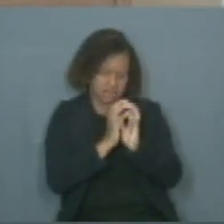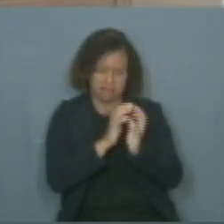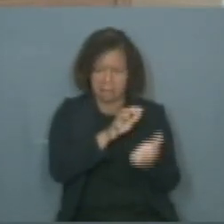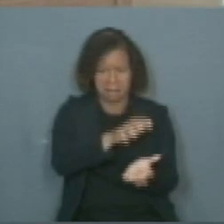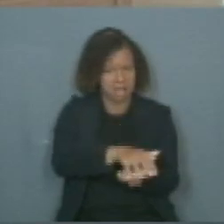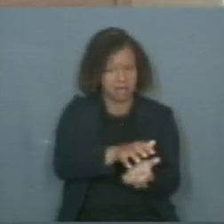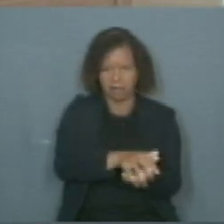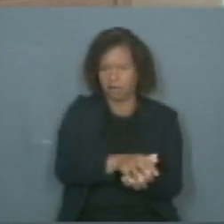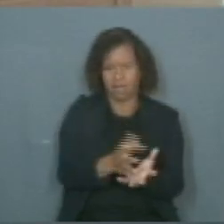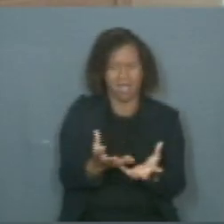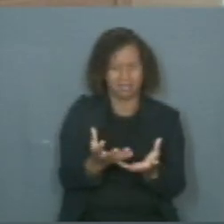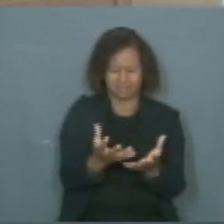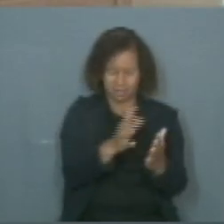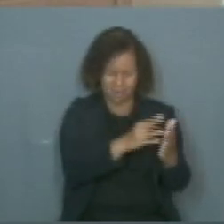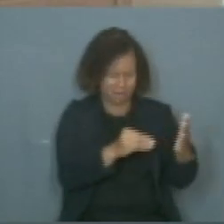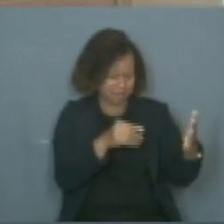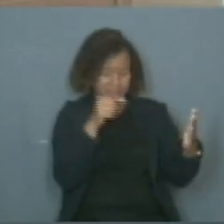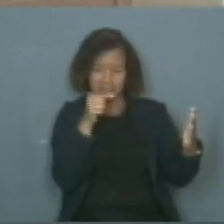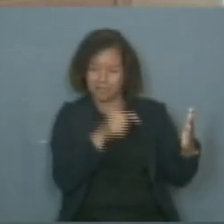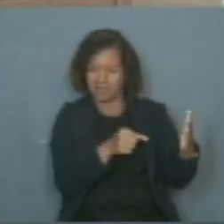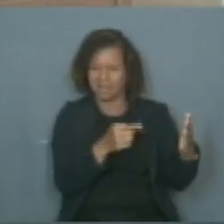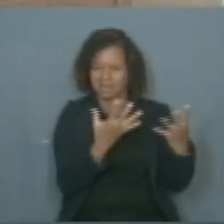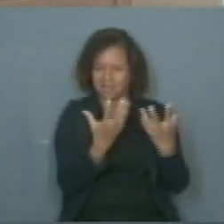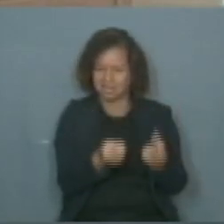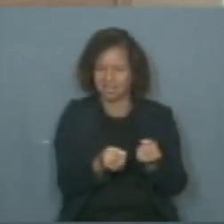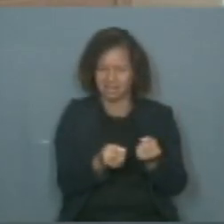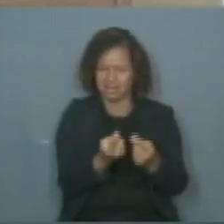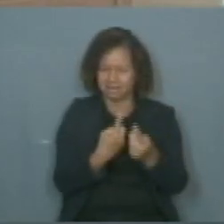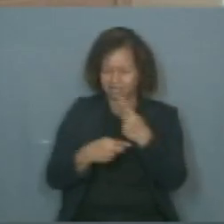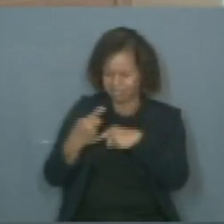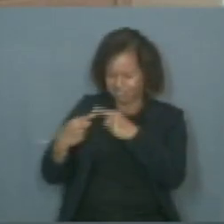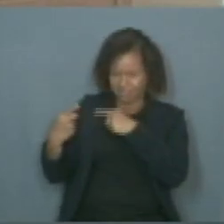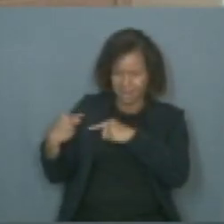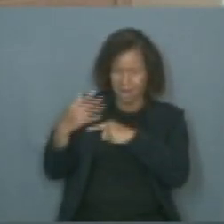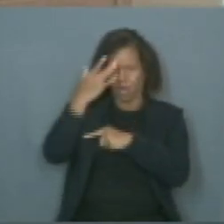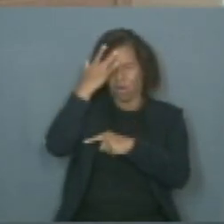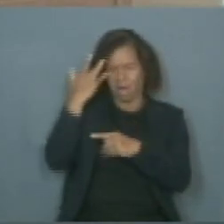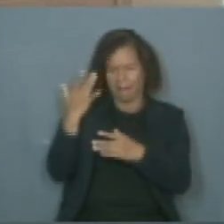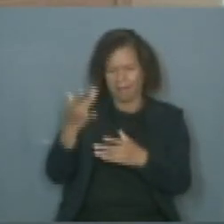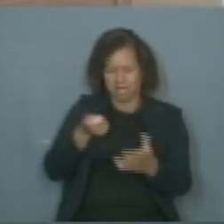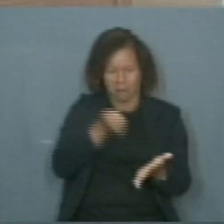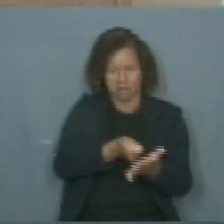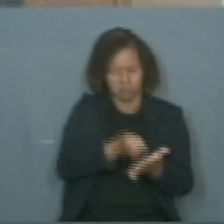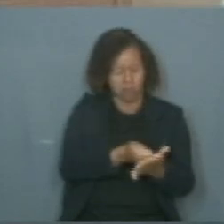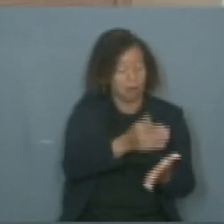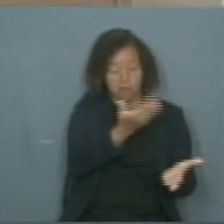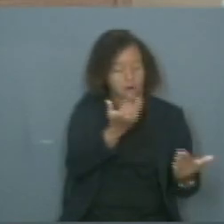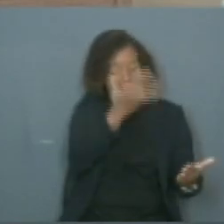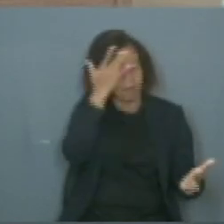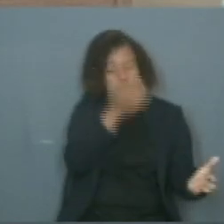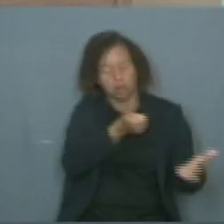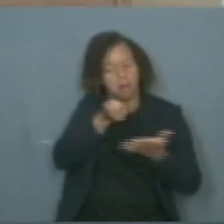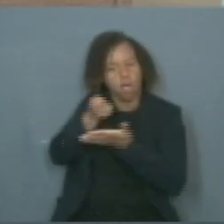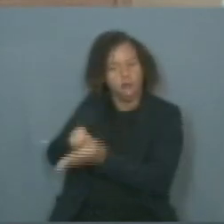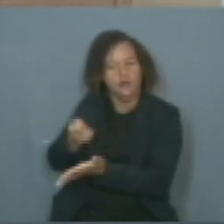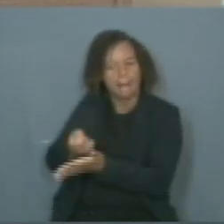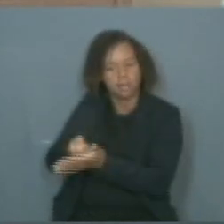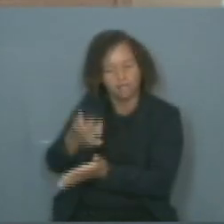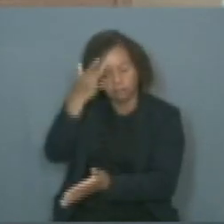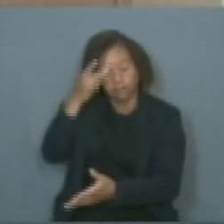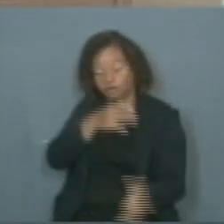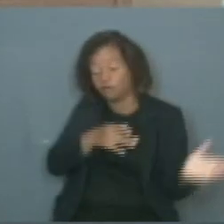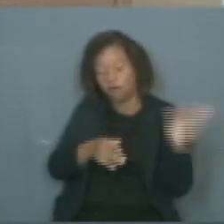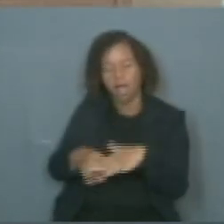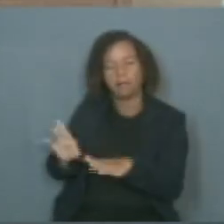Pernambuco, adote um modelo tão retrógrado assim, né, que bota as pessoas de maneira compulsória para dentro do instrumento